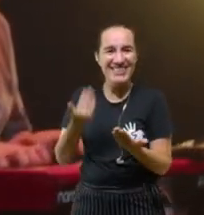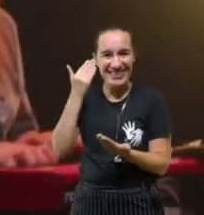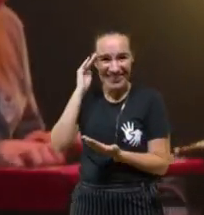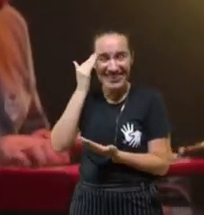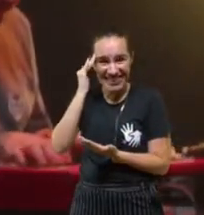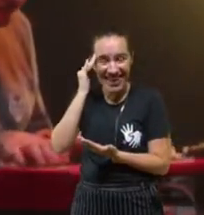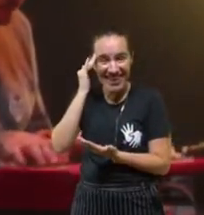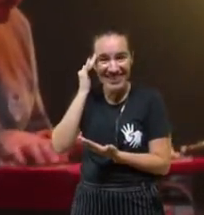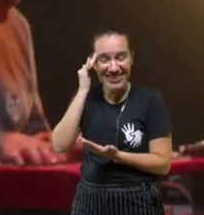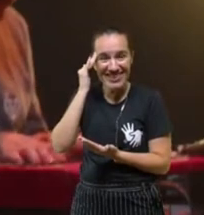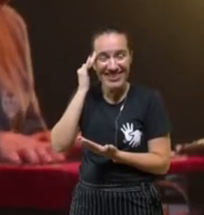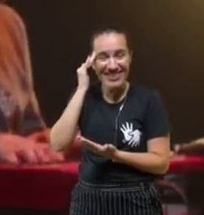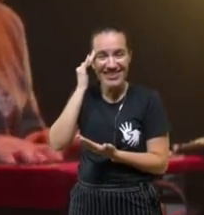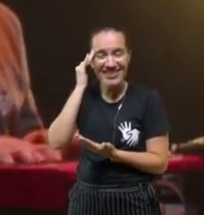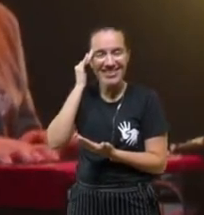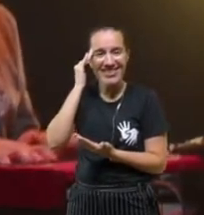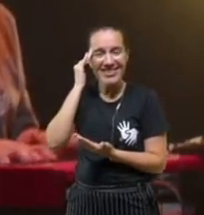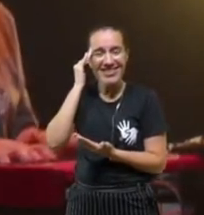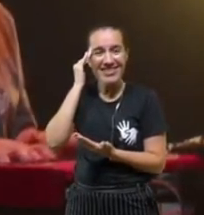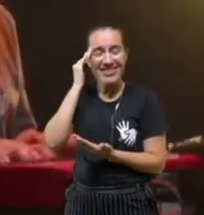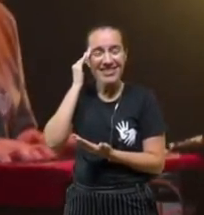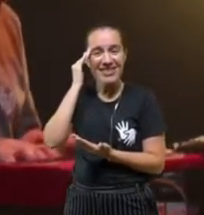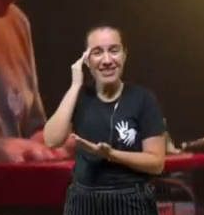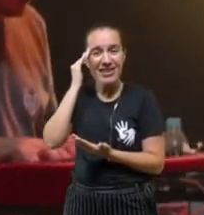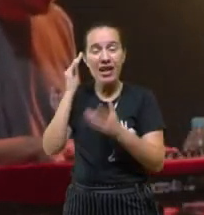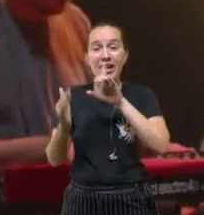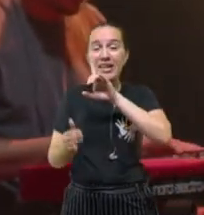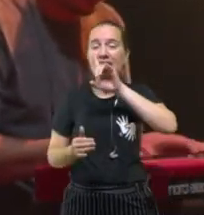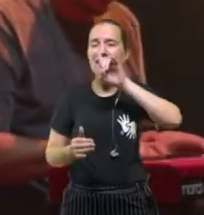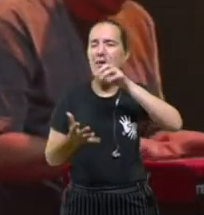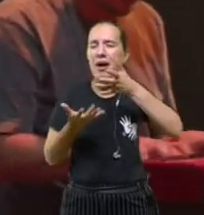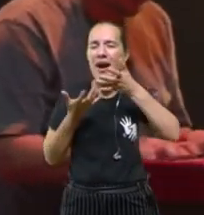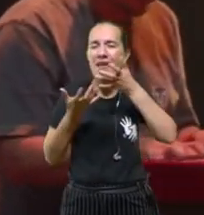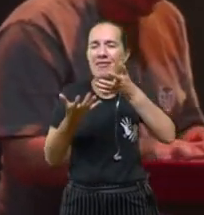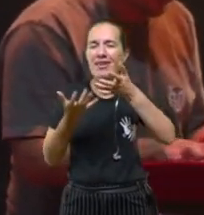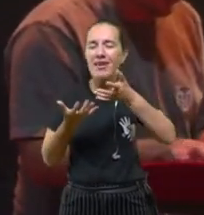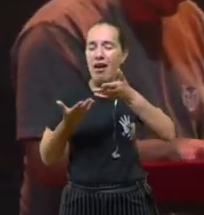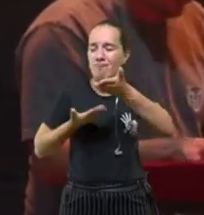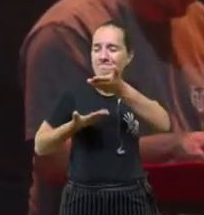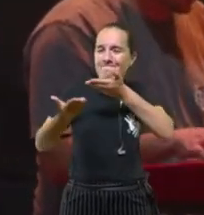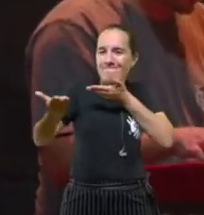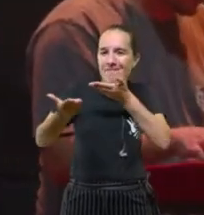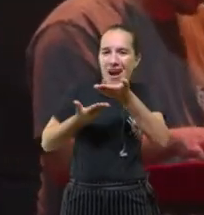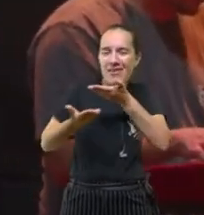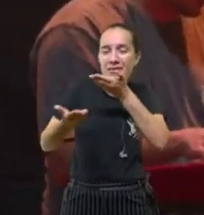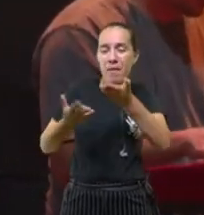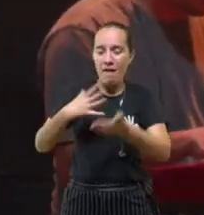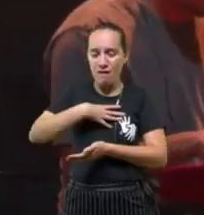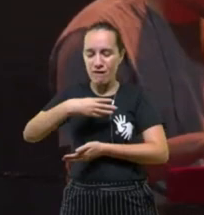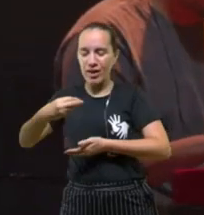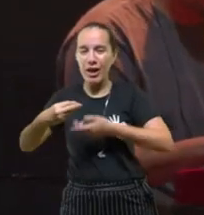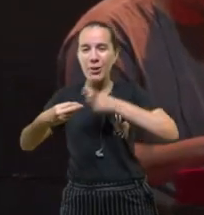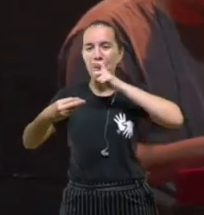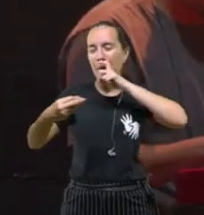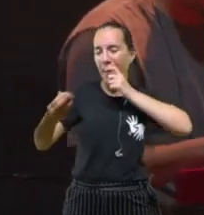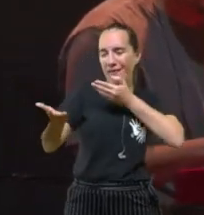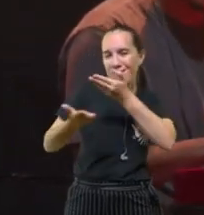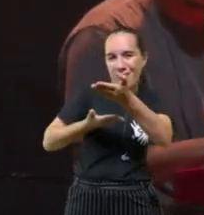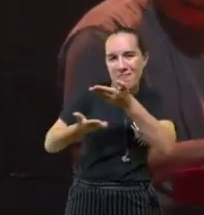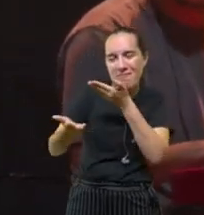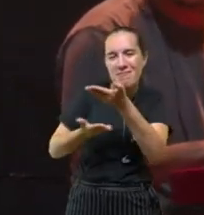ele entende esse nível. Não, eu quero envolver meus filhos no processo.